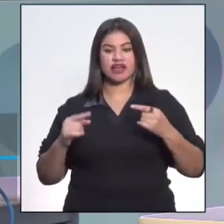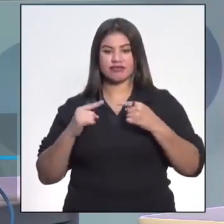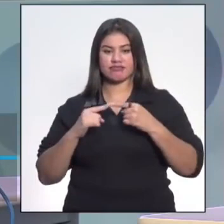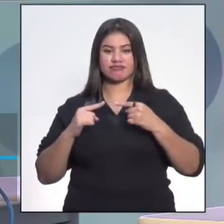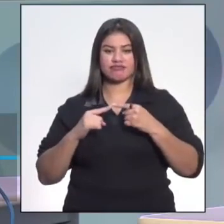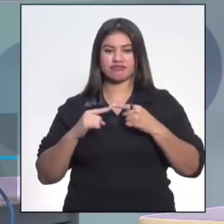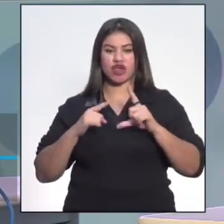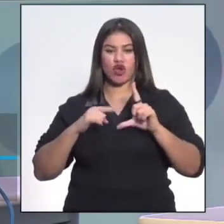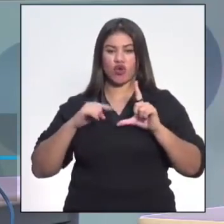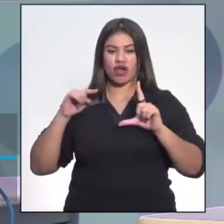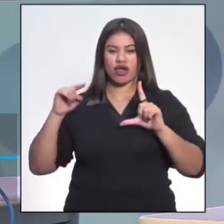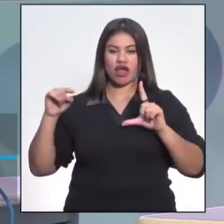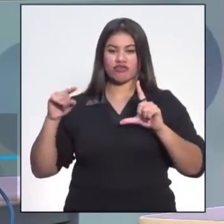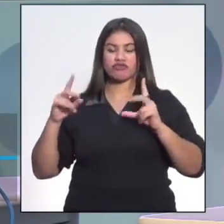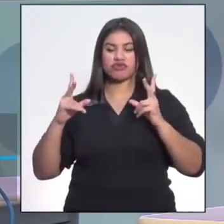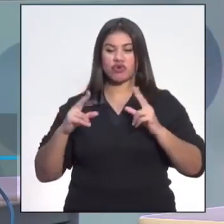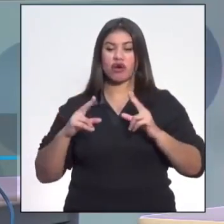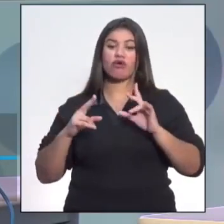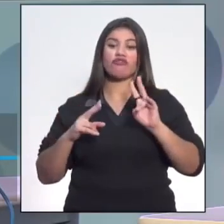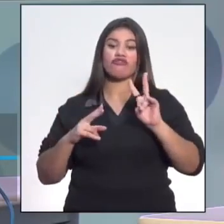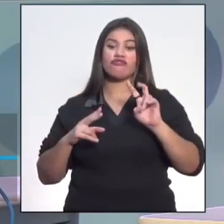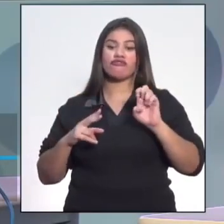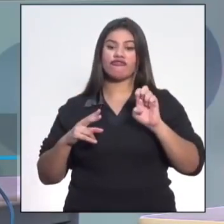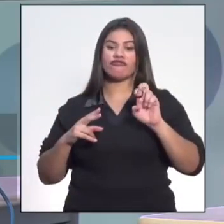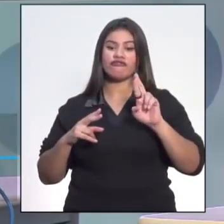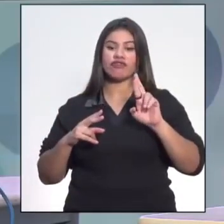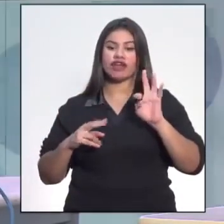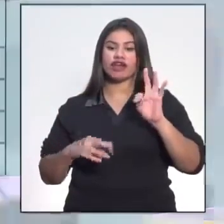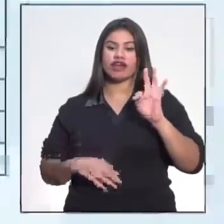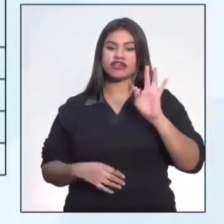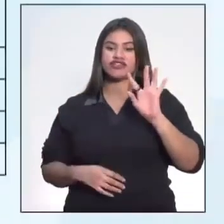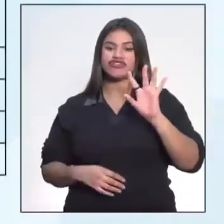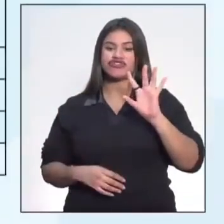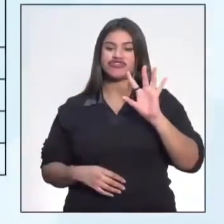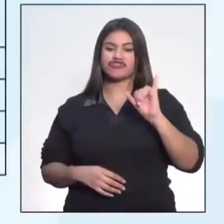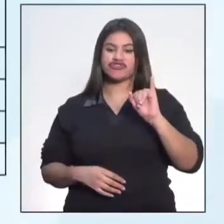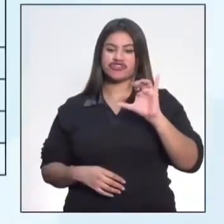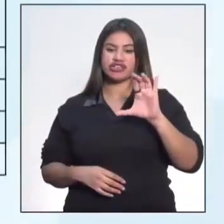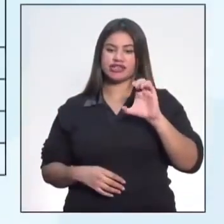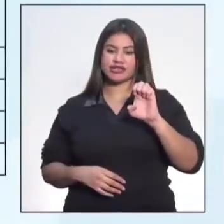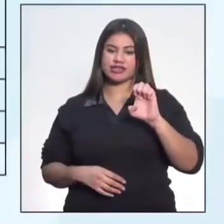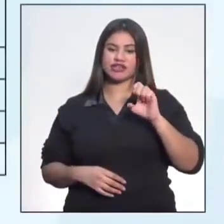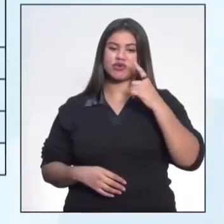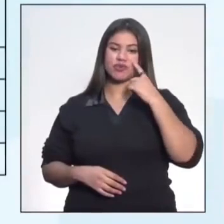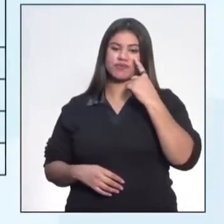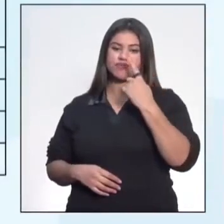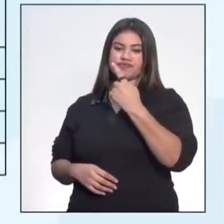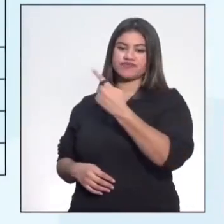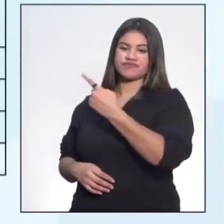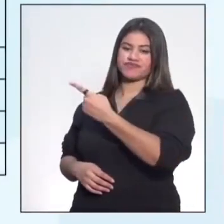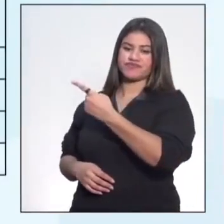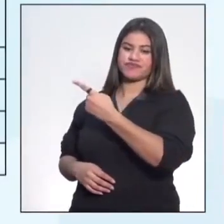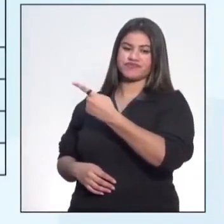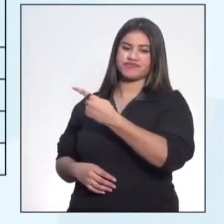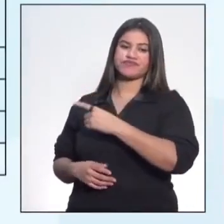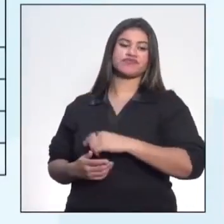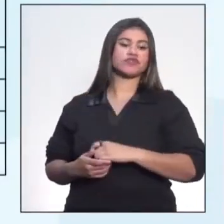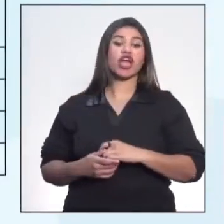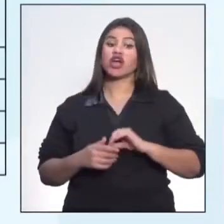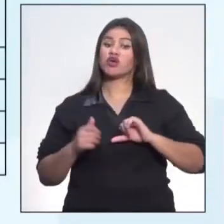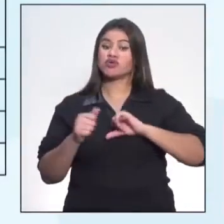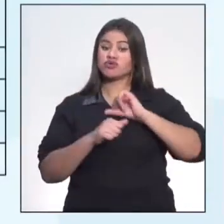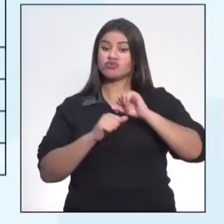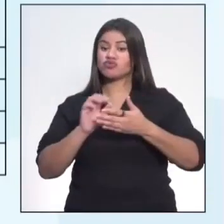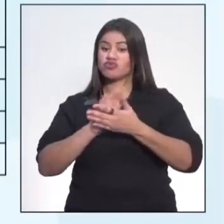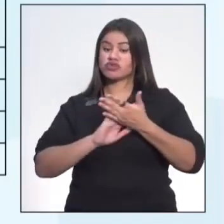gráficos em relação ao vértice. Então, por favor, atividade 2. Isso. Aí, ó, é a mesma coisa, tá? Não mudou nada.